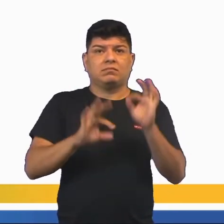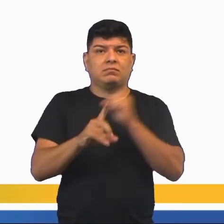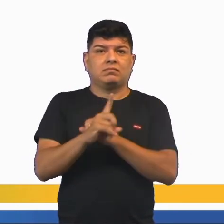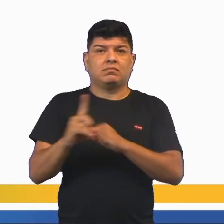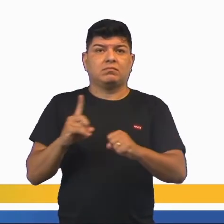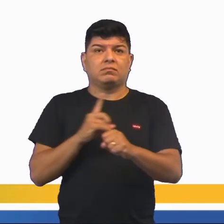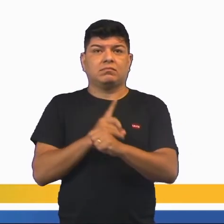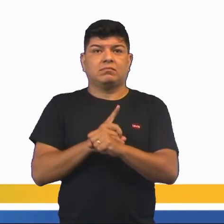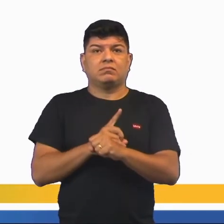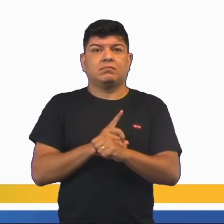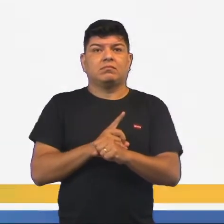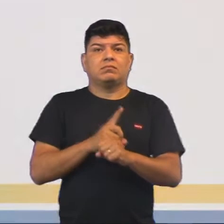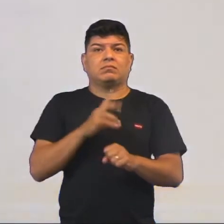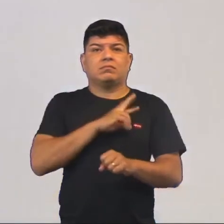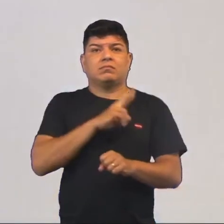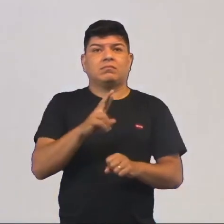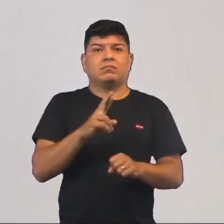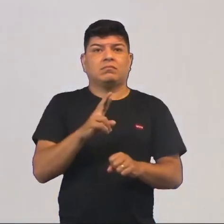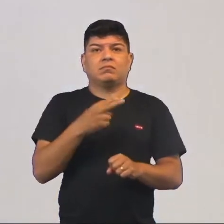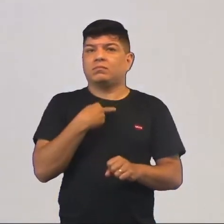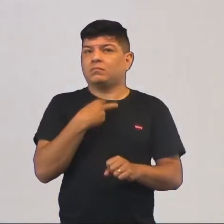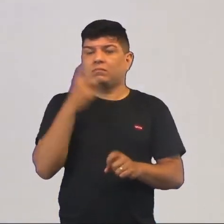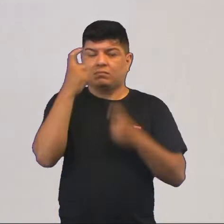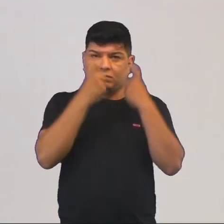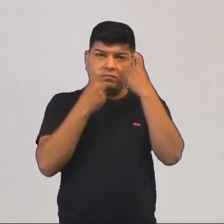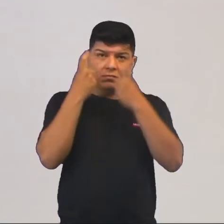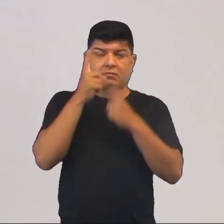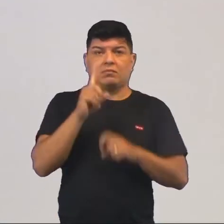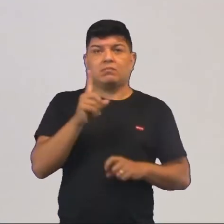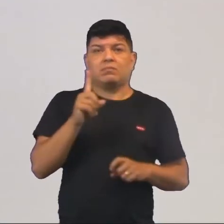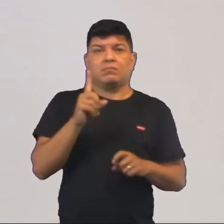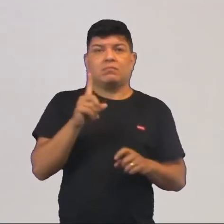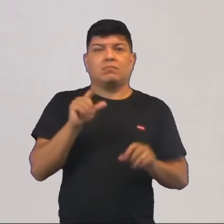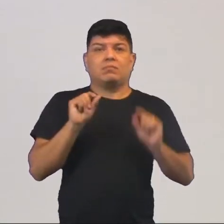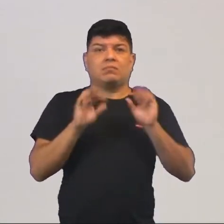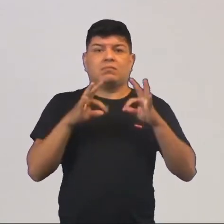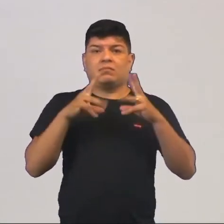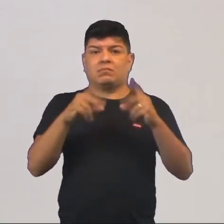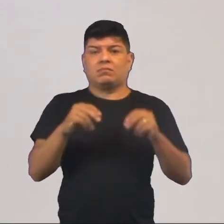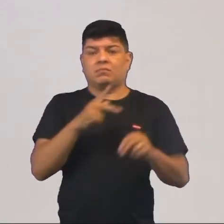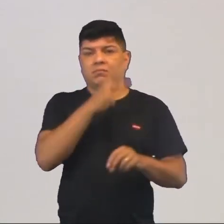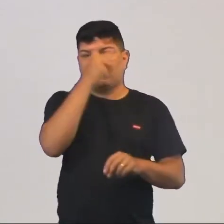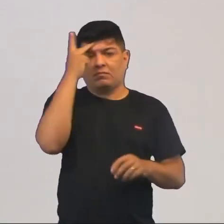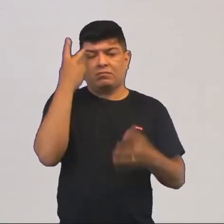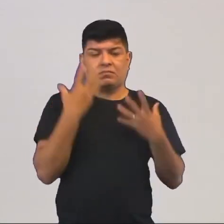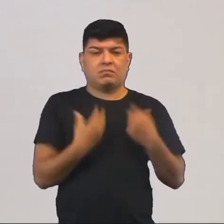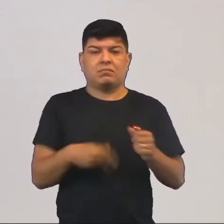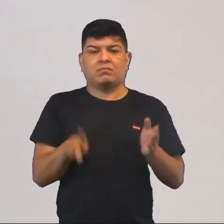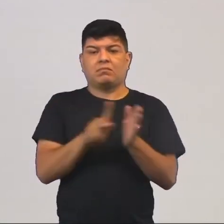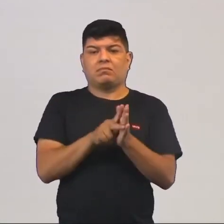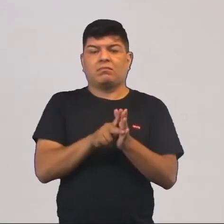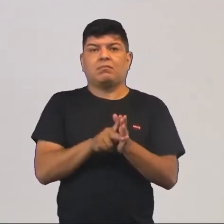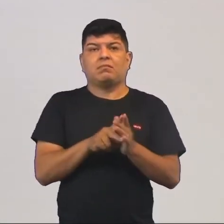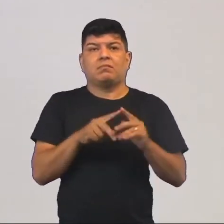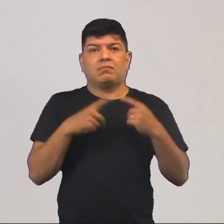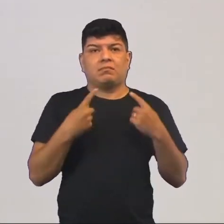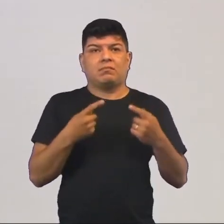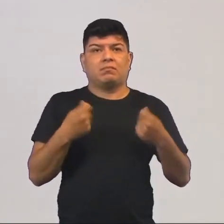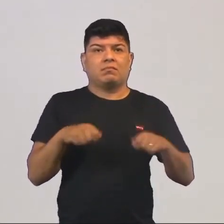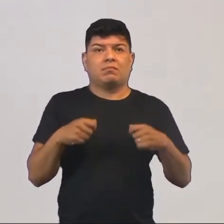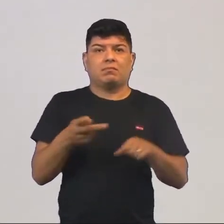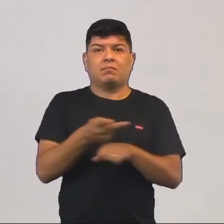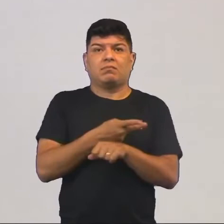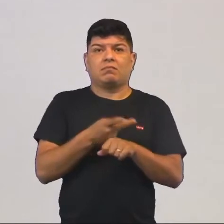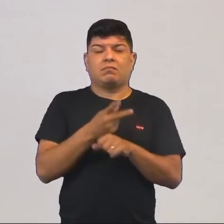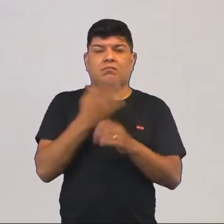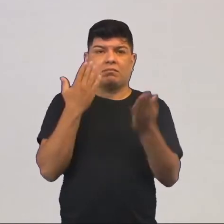social. A religião, ela não deve se preocupar em tornar todas as pessoas adeptas dela mesma, mas ela deve